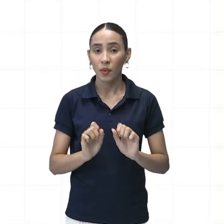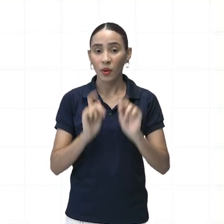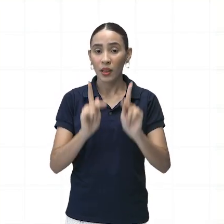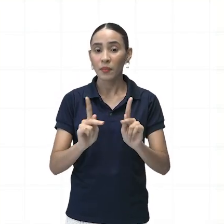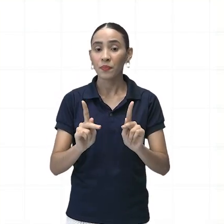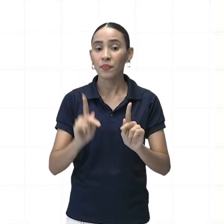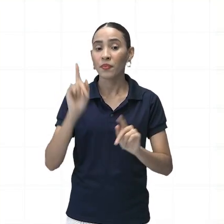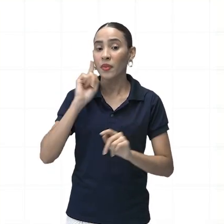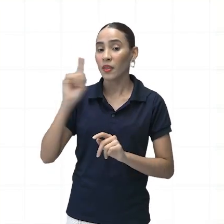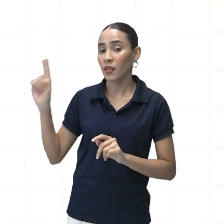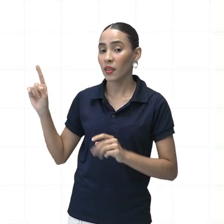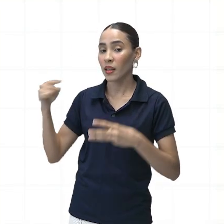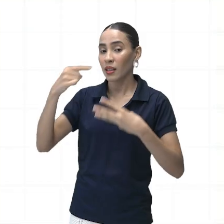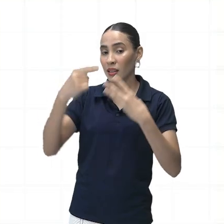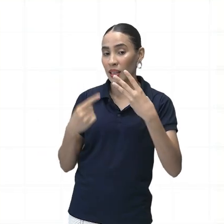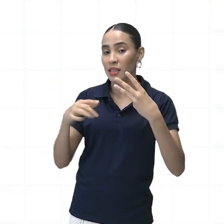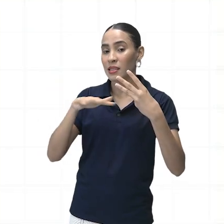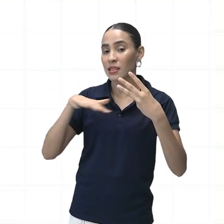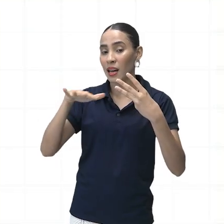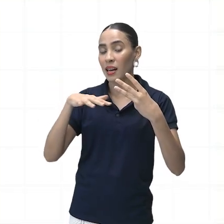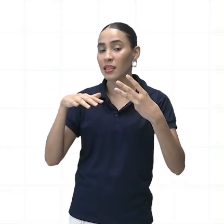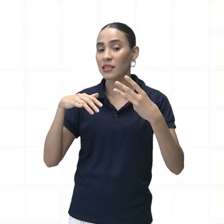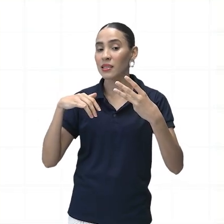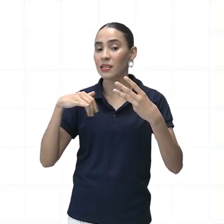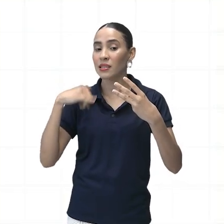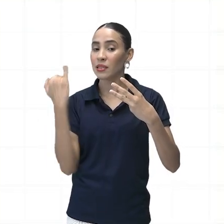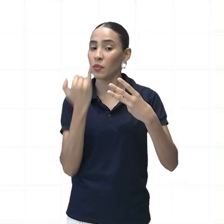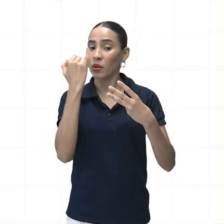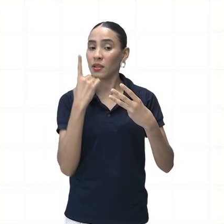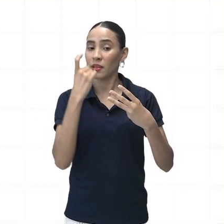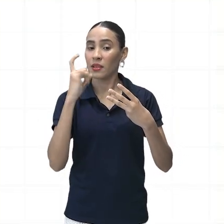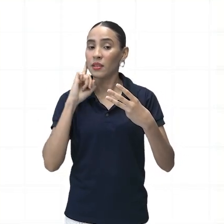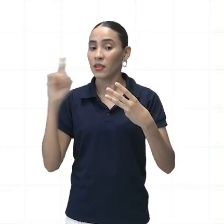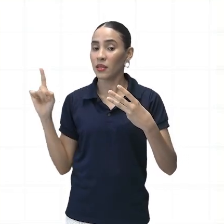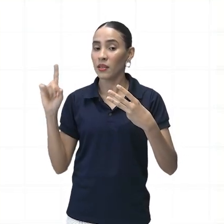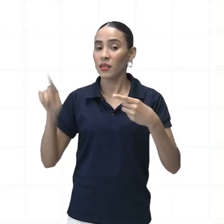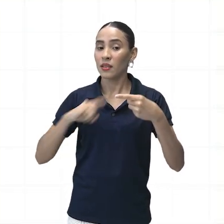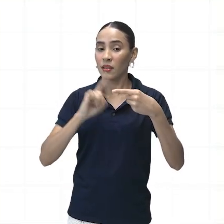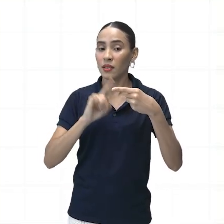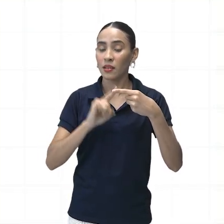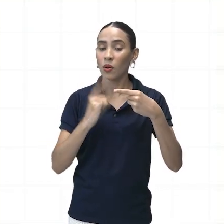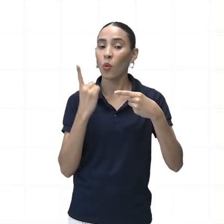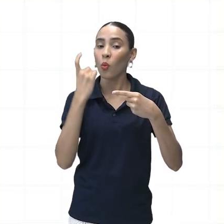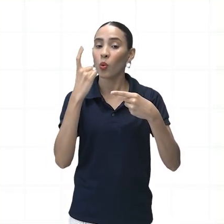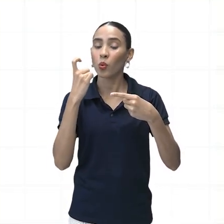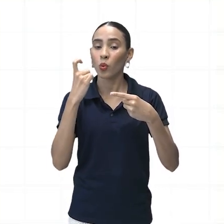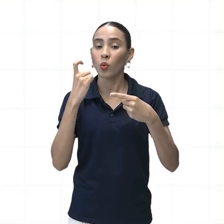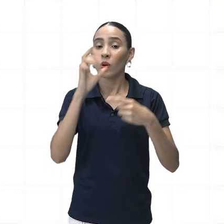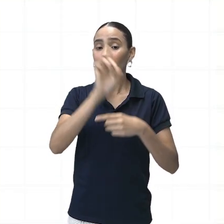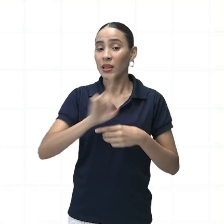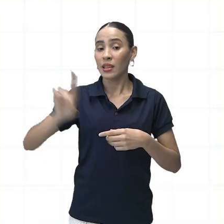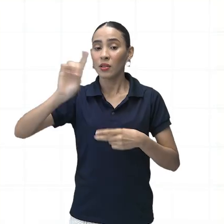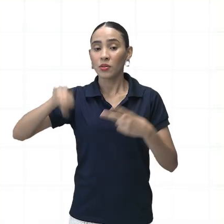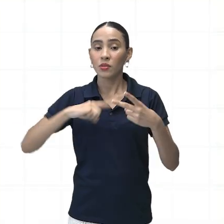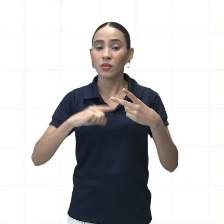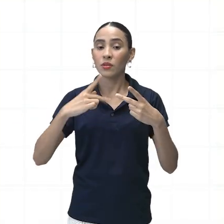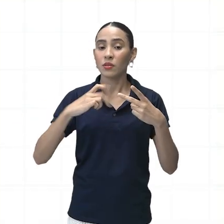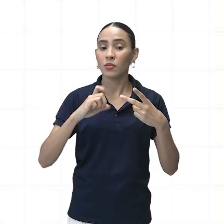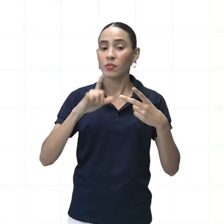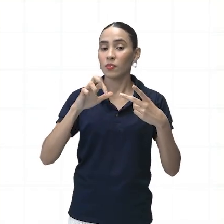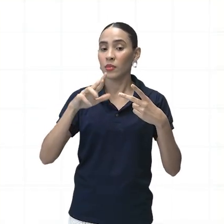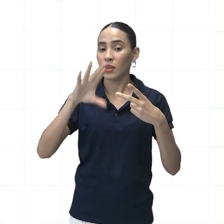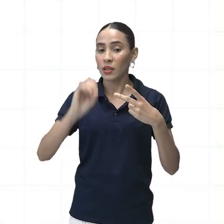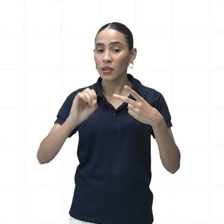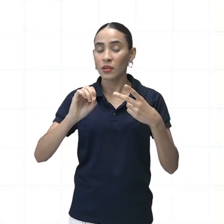Ok? Então, temos três dimensões bem interessantes de teísmo, que é o monoteísmo, a crença em um único Deus, o politeísmo,